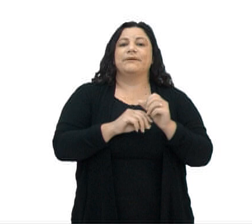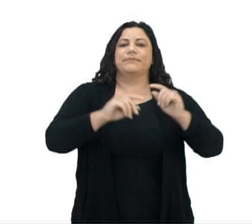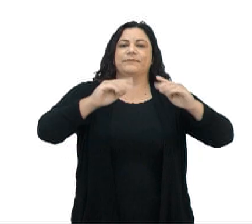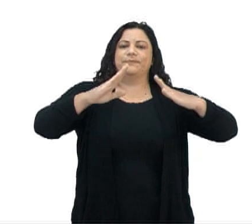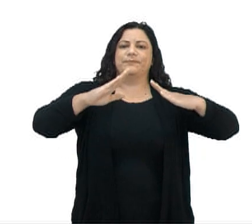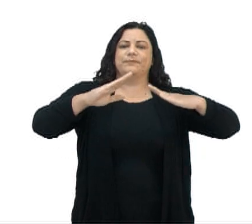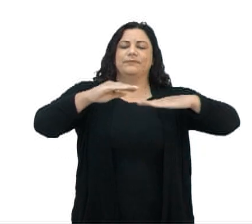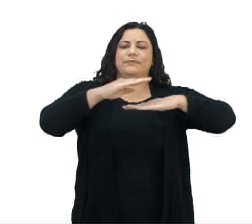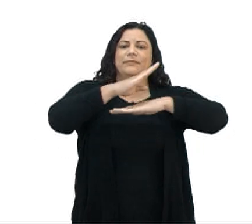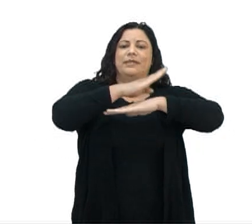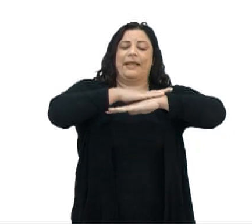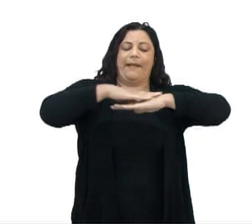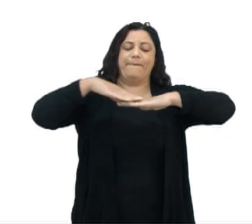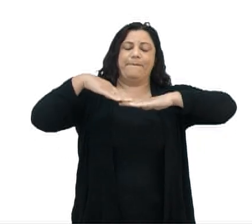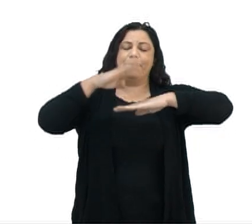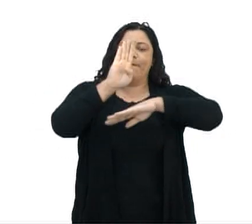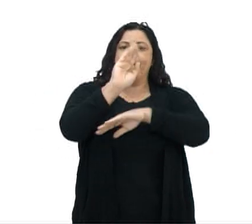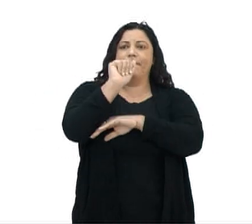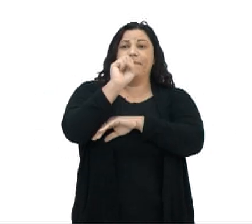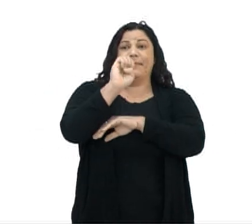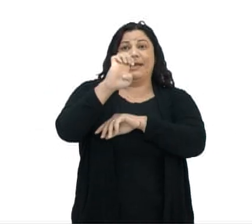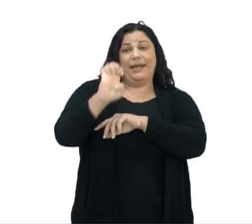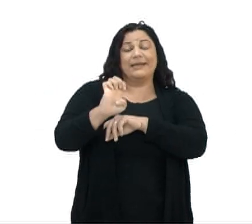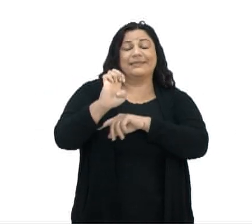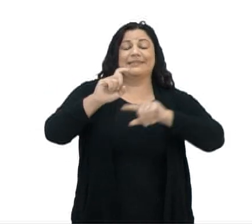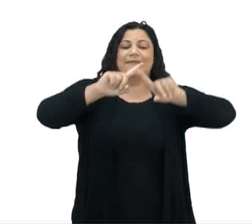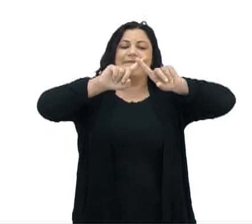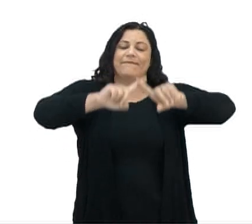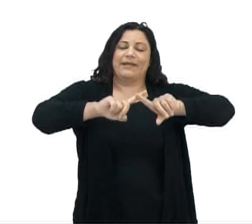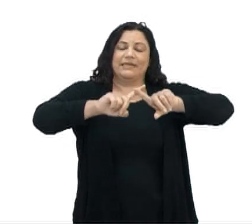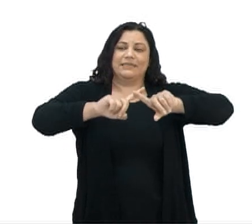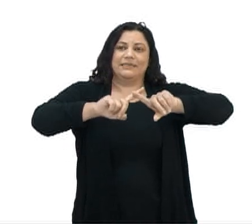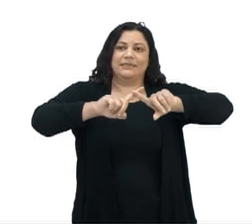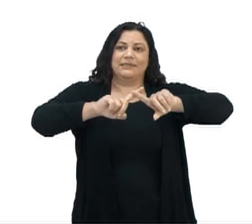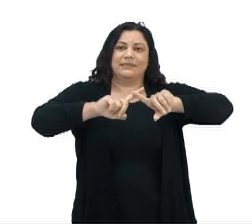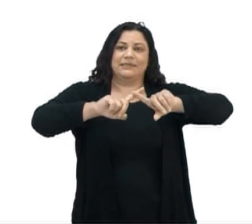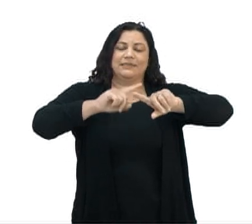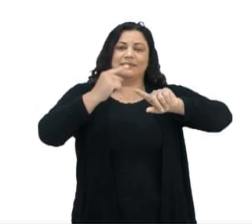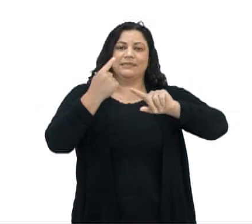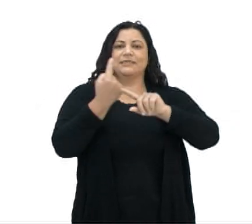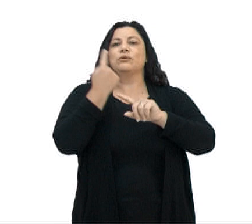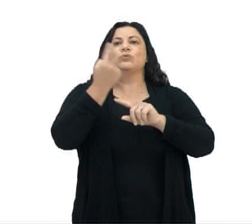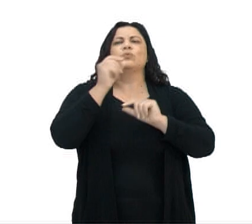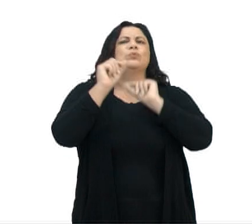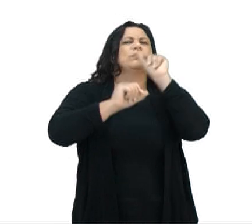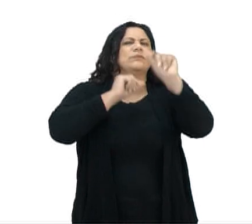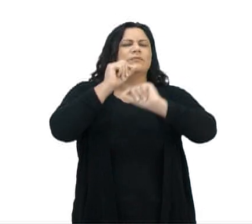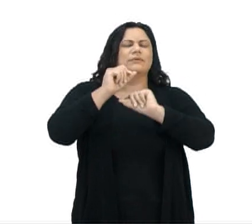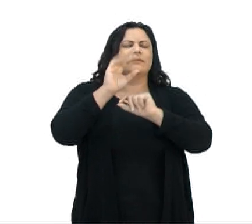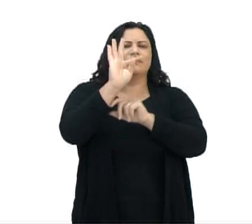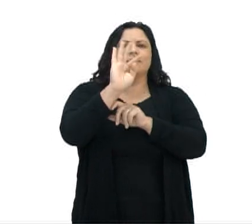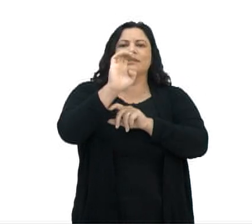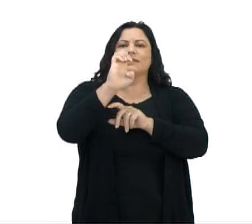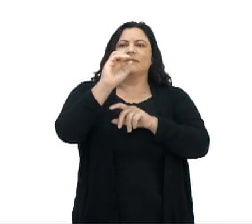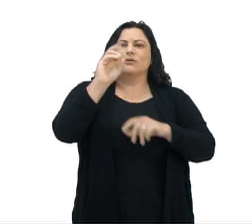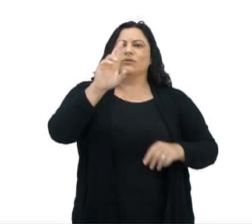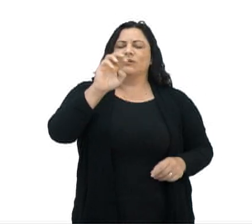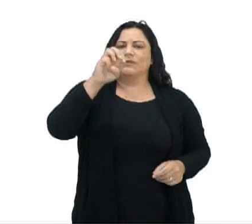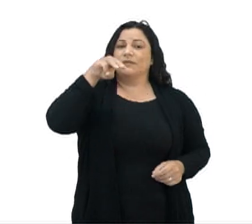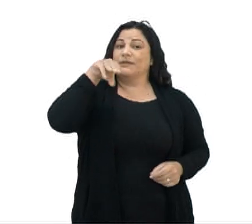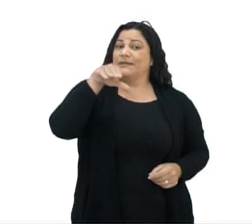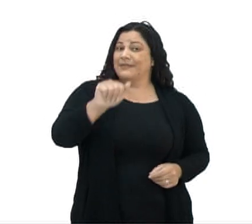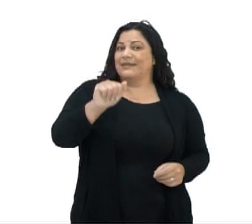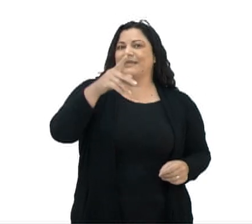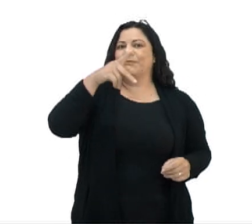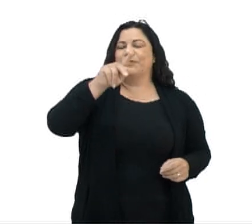por 2, tá? Nesse caso, não temos altura, então tem que calcular usando o teorema de Pitágoras, beleza? Vou deixar um tempinho para